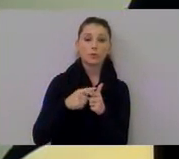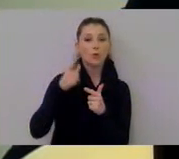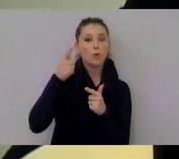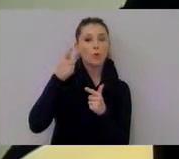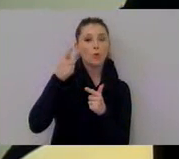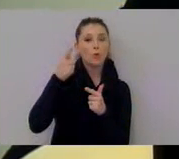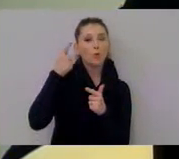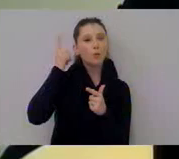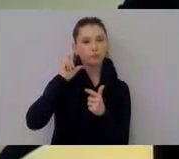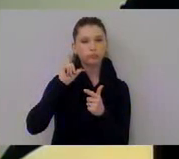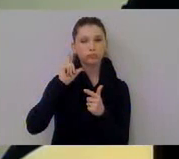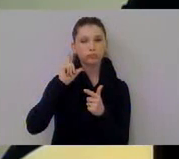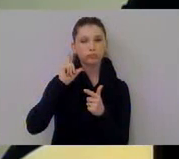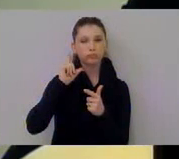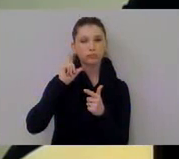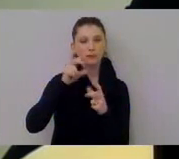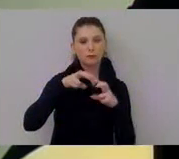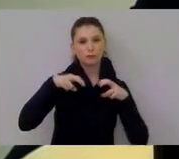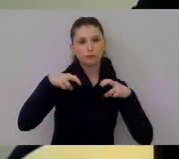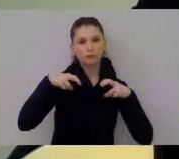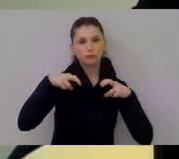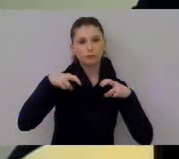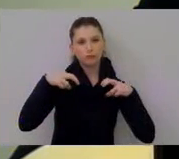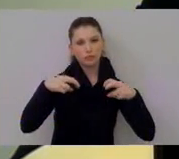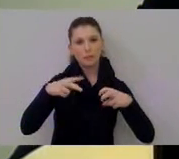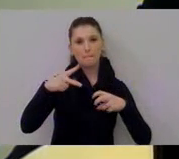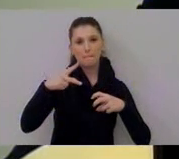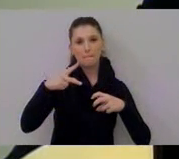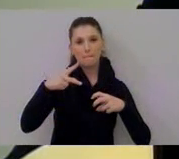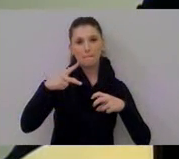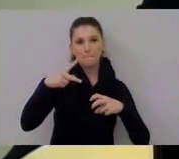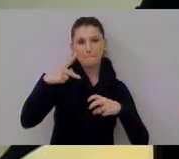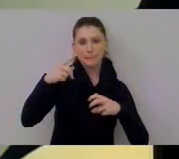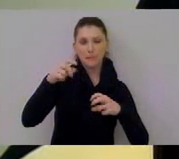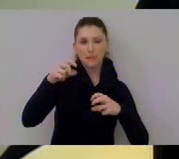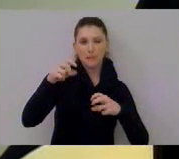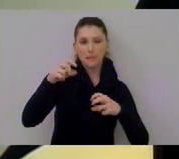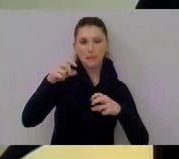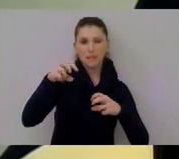Nós fomos até Joinville prestar